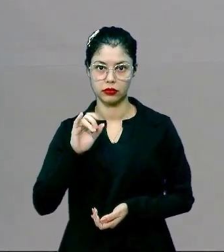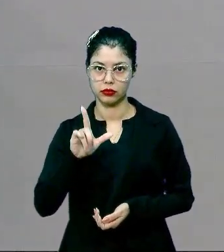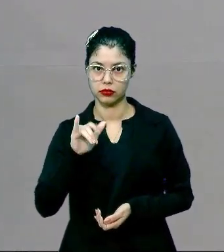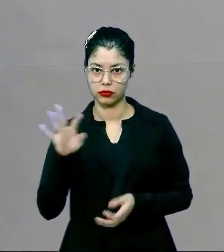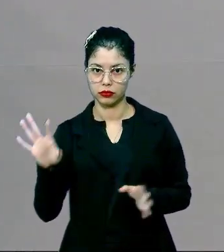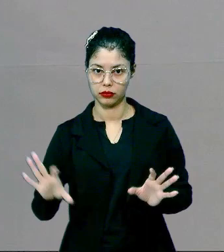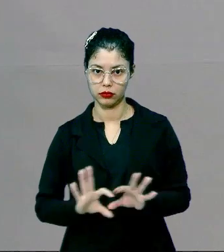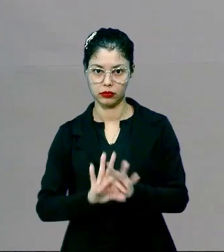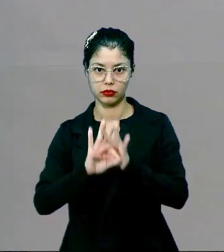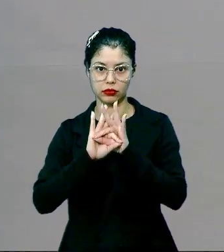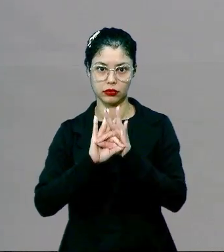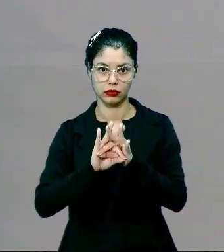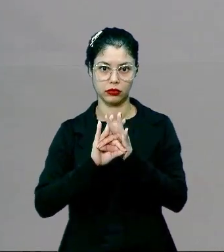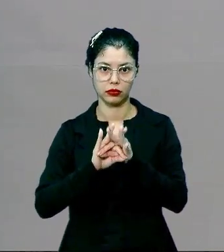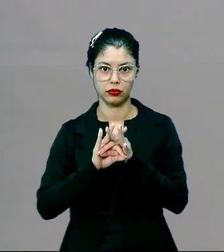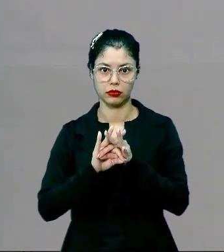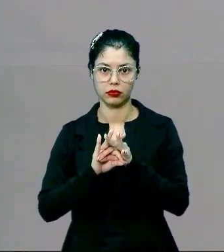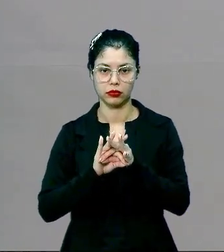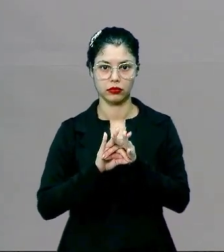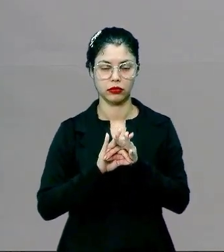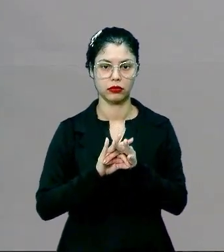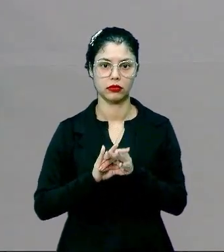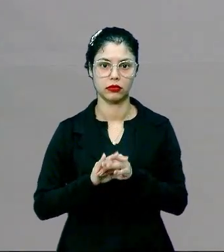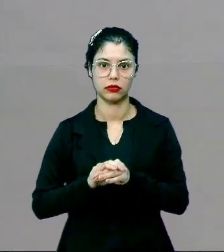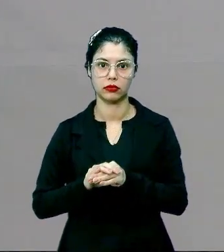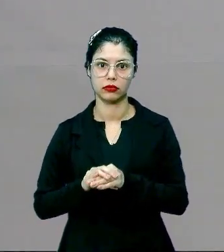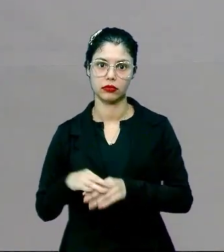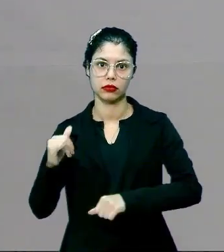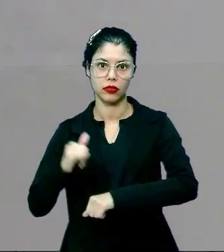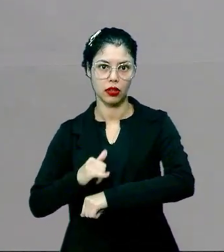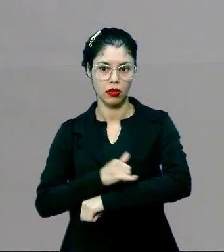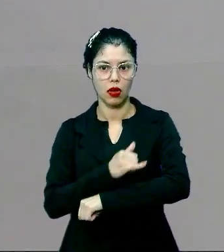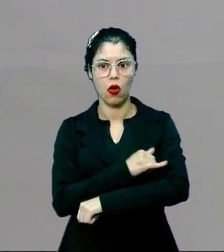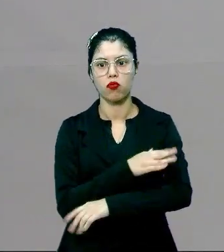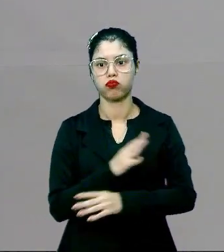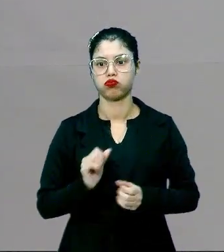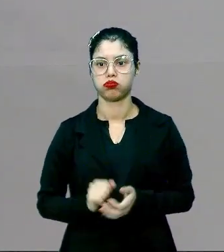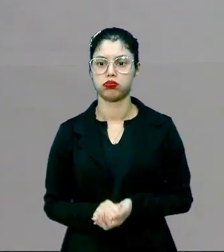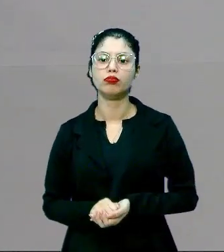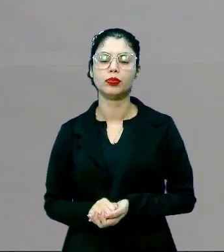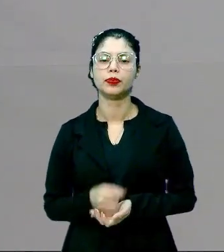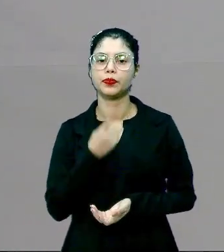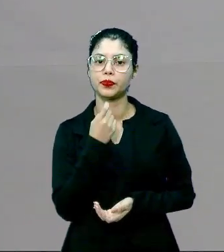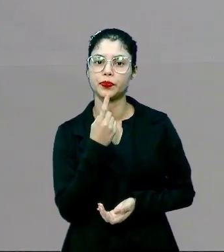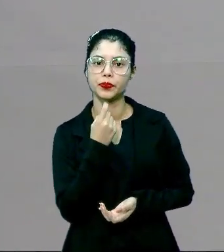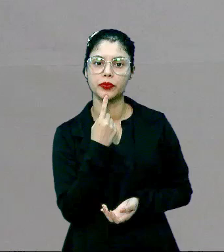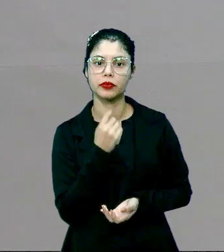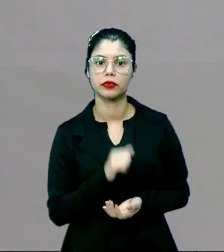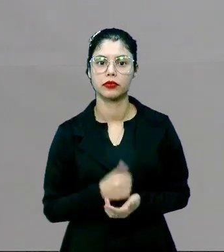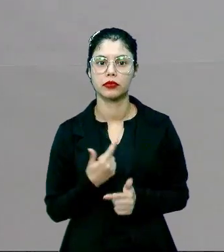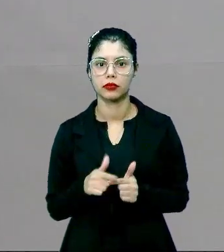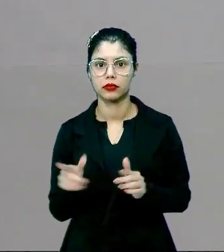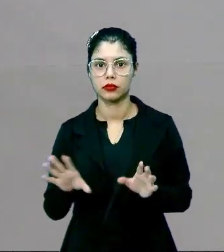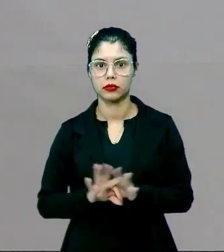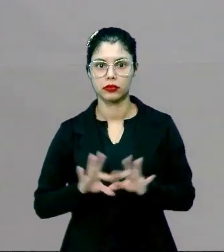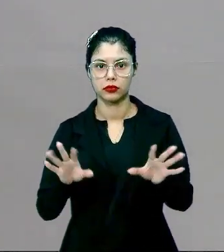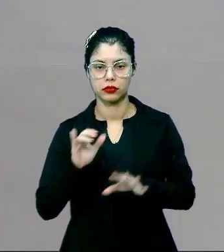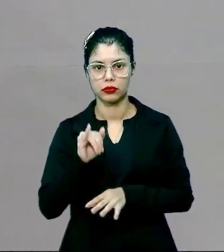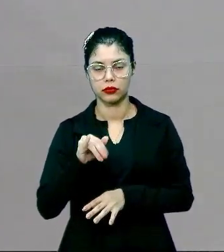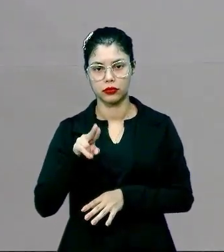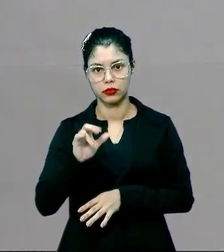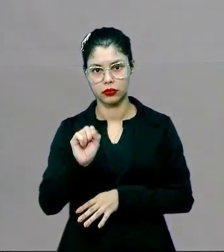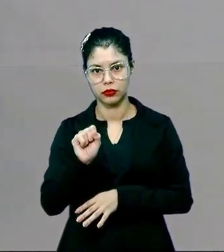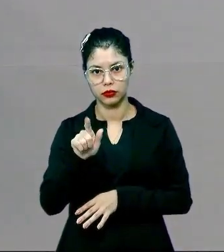ele está relacionado à insulina, à glicose no teu sangue, né? Tá acontecendo aí algum problema na liberação de